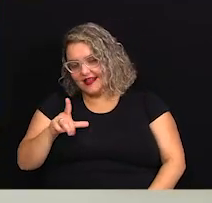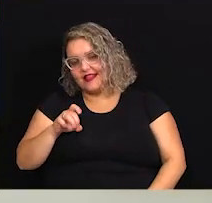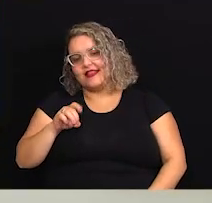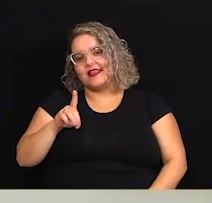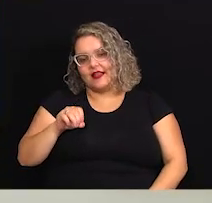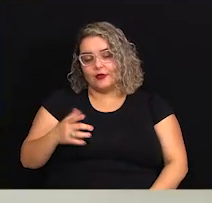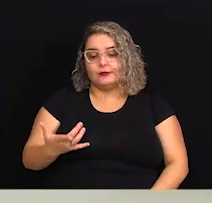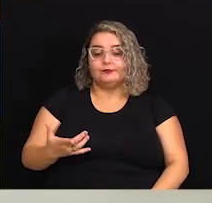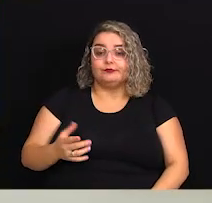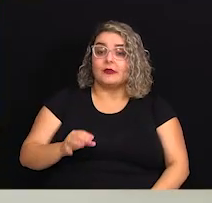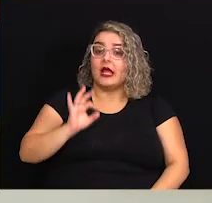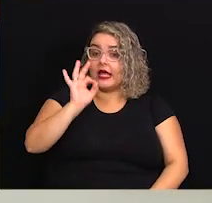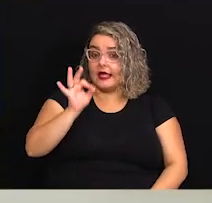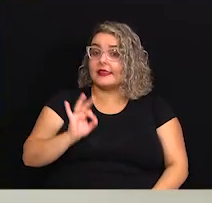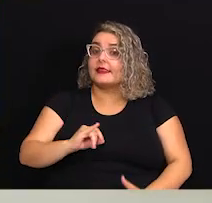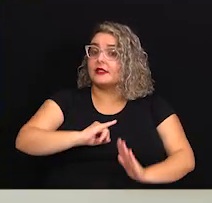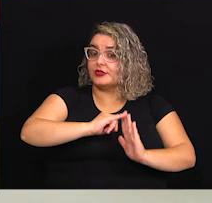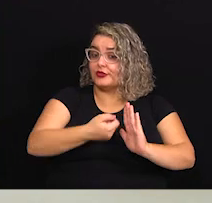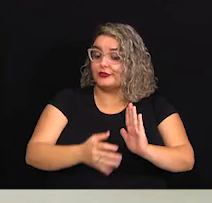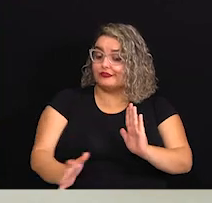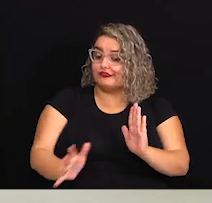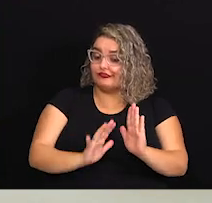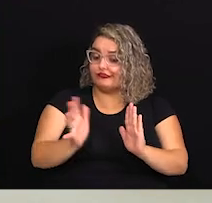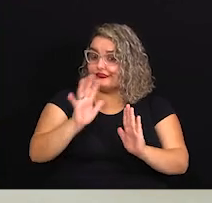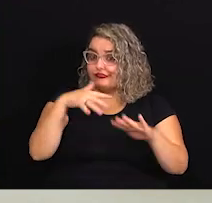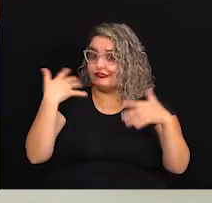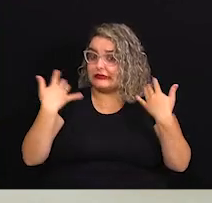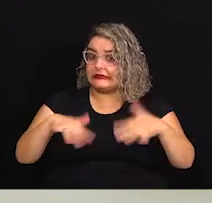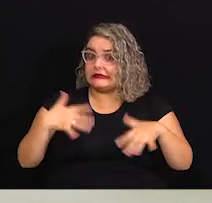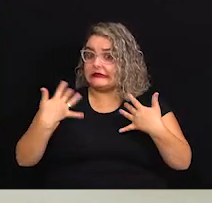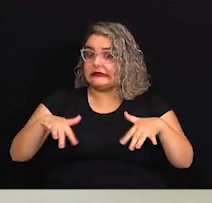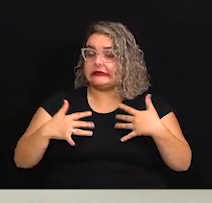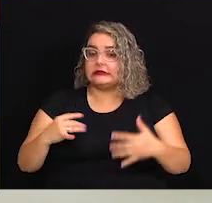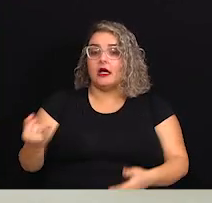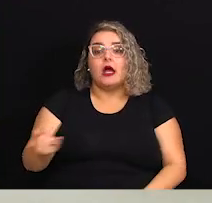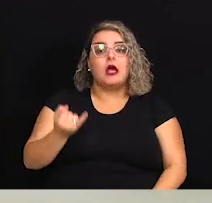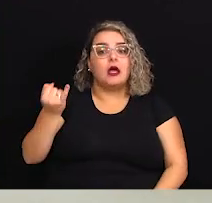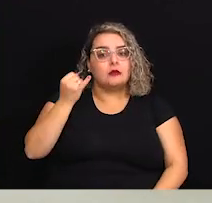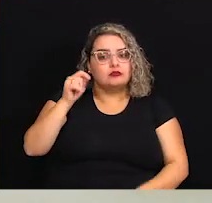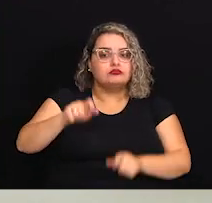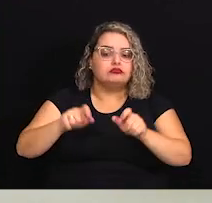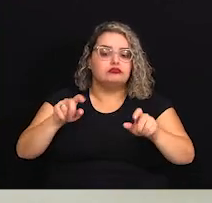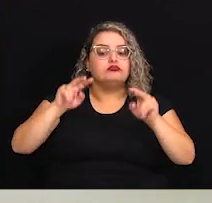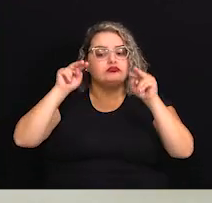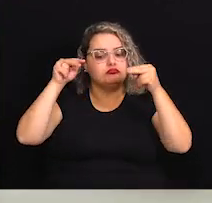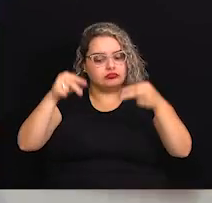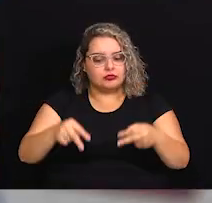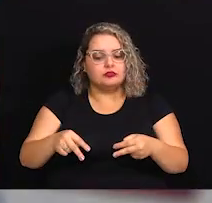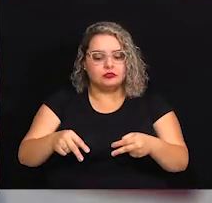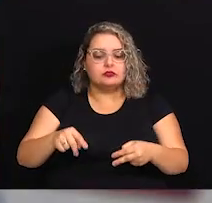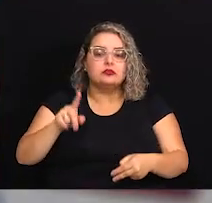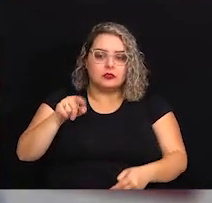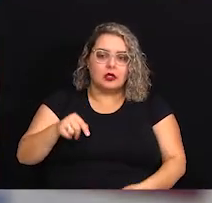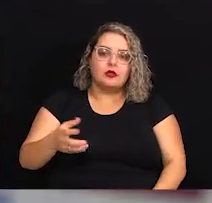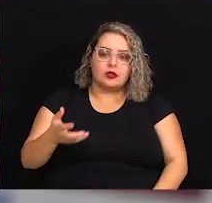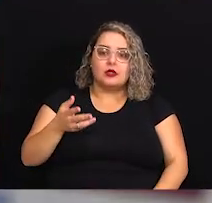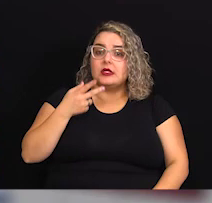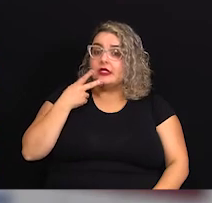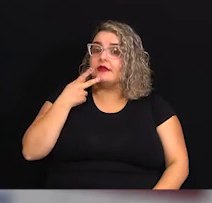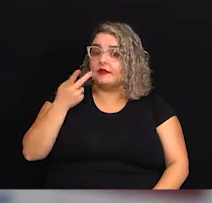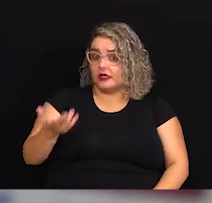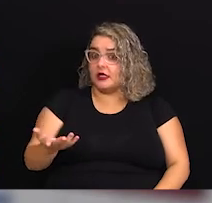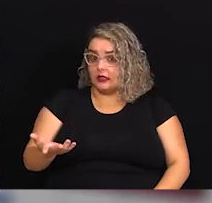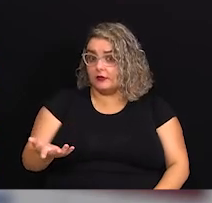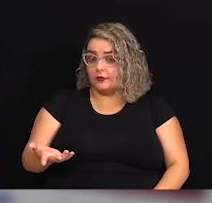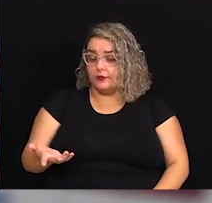a taxa de juros está muito alta, né? Elas estão muito altas, então a importância da pessoa olhar para isso. É isso que eu gostaria de ressaltar.